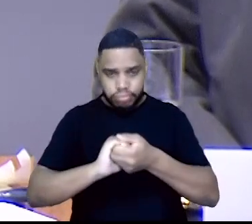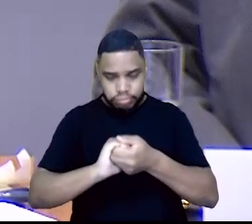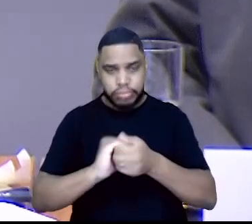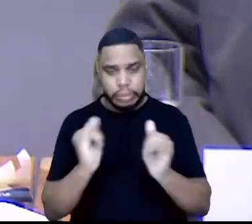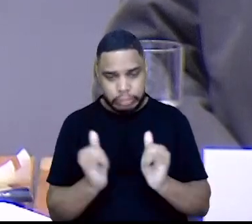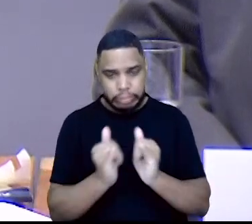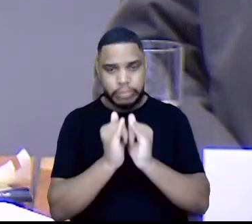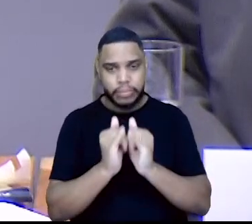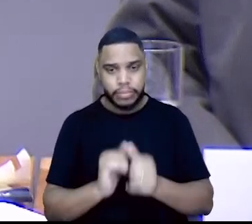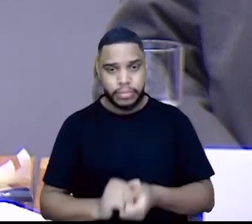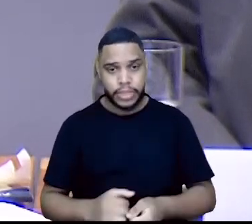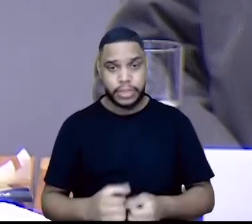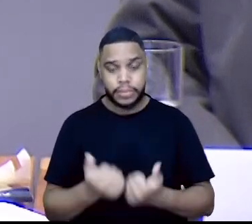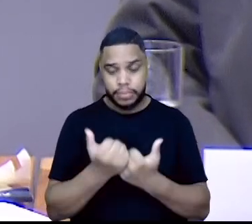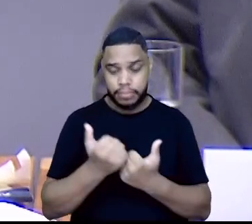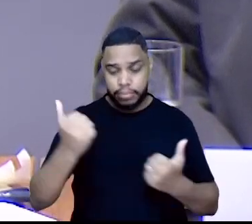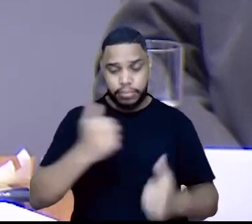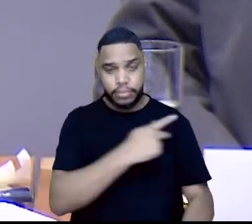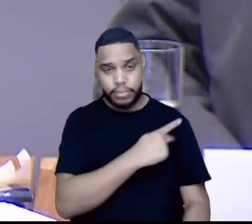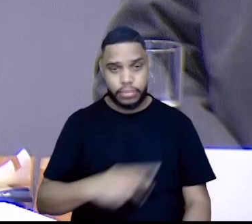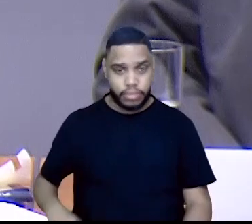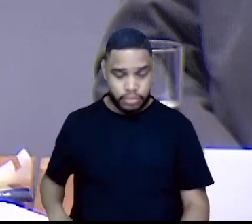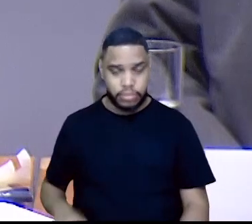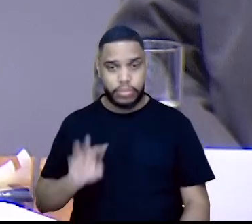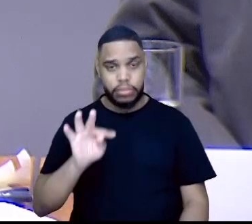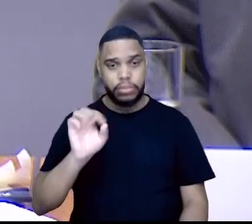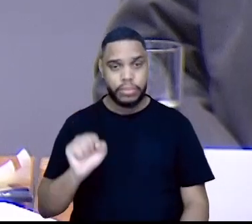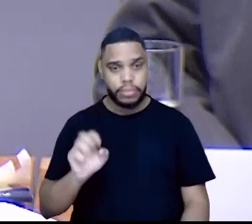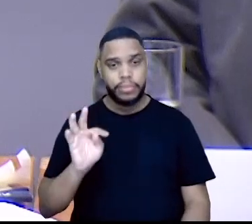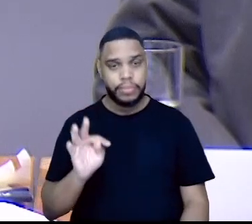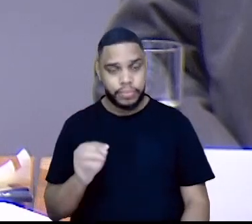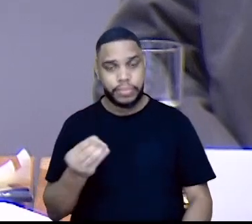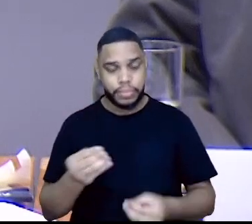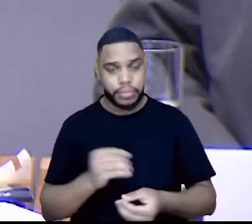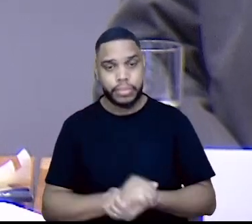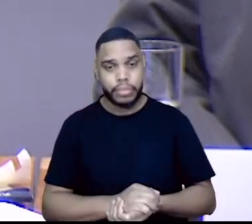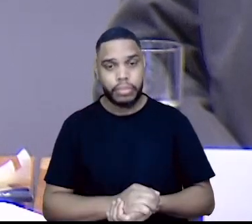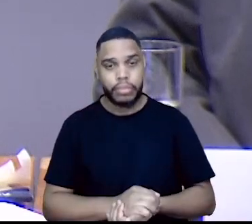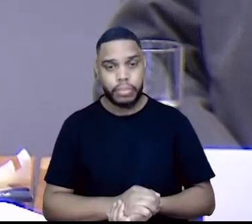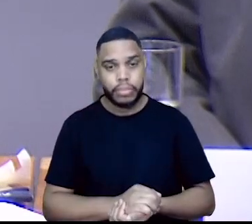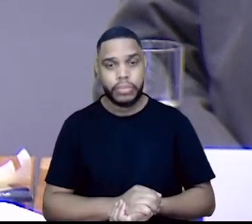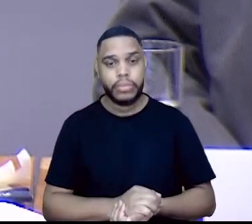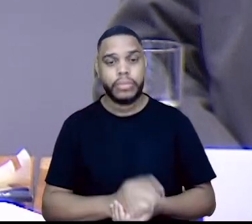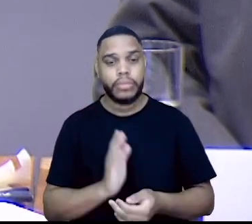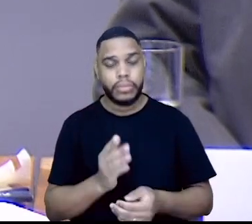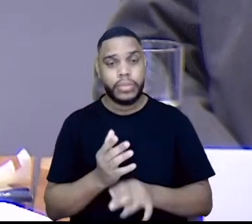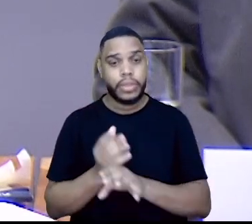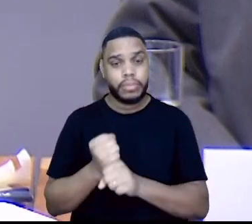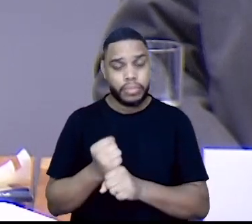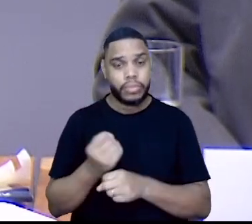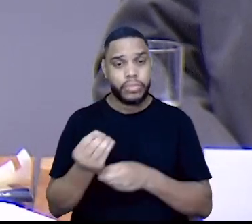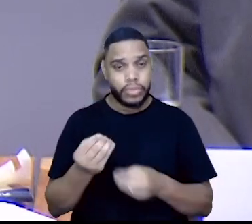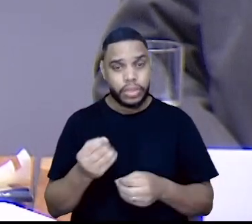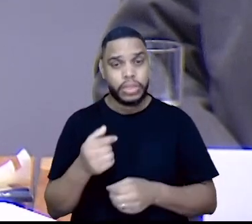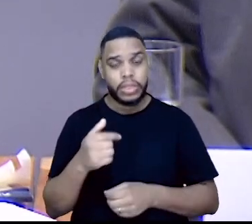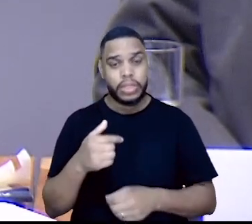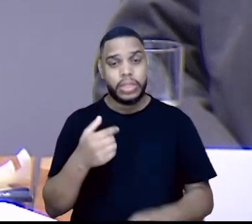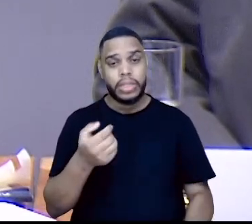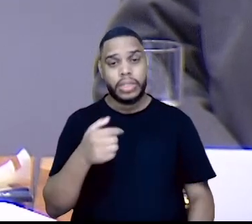da vice-presidência do Tribunal Superior do Trabalho impediu a chegada no Supremo Tribunal Federal de cerca